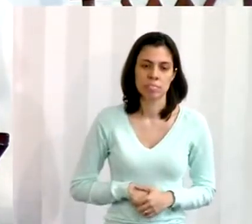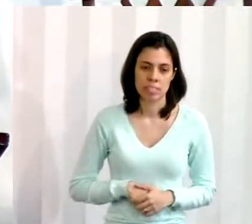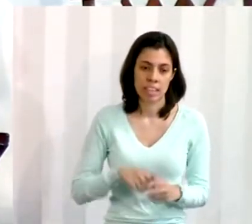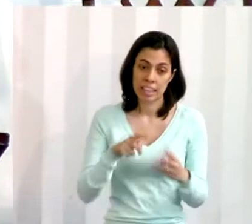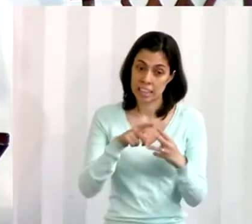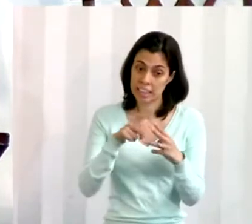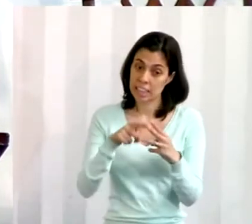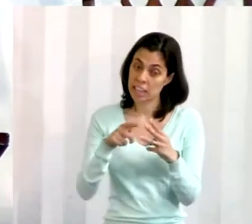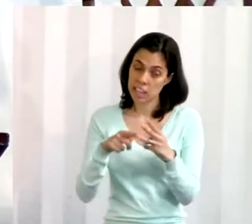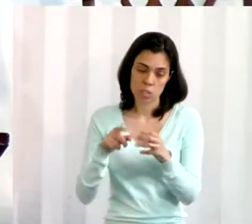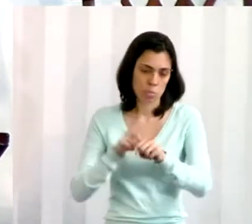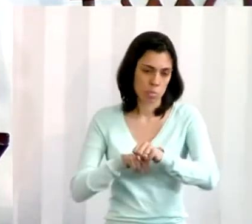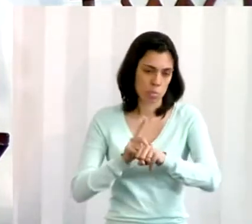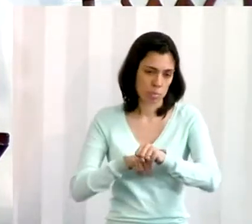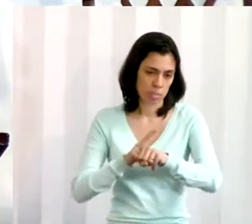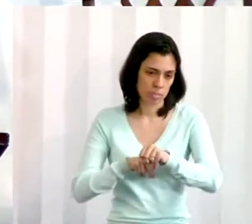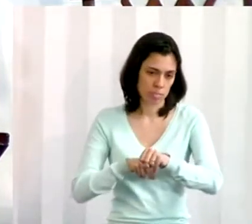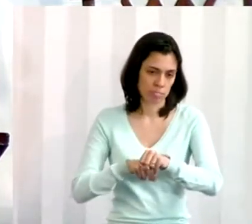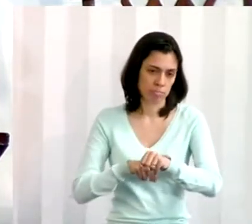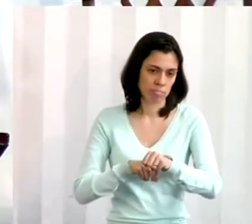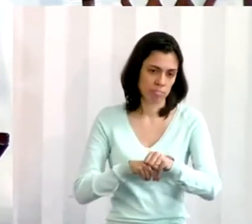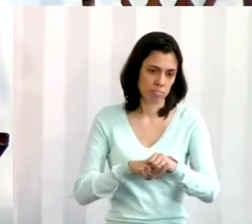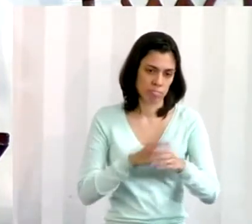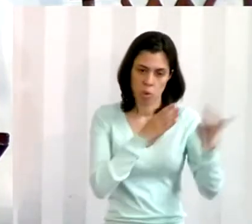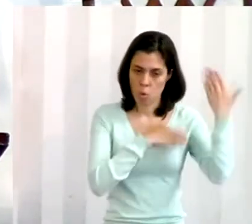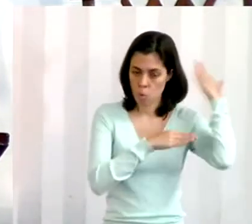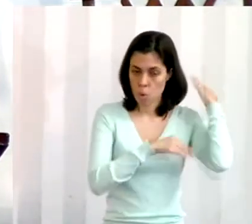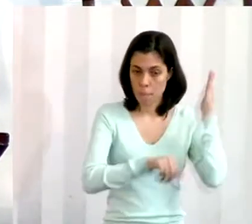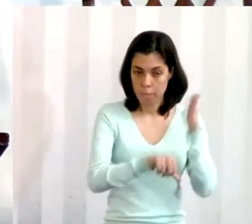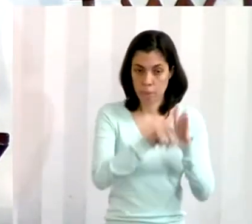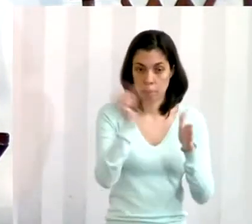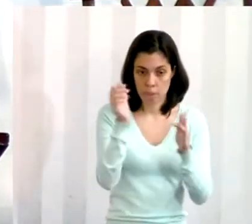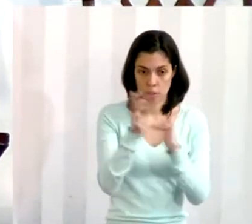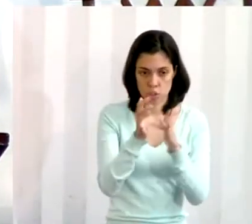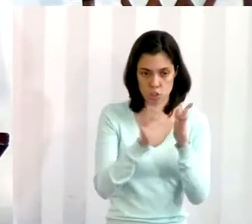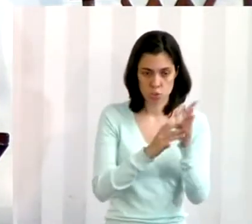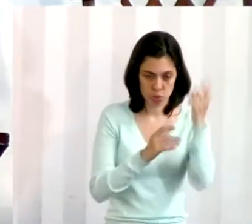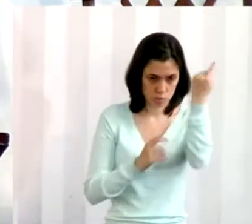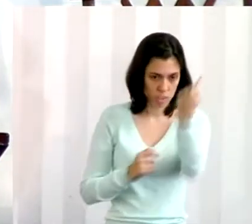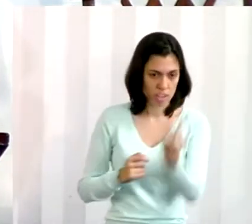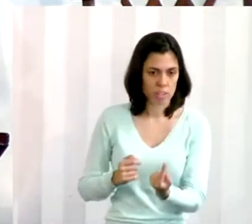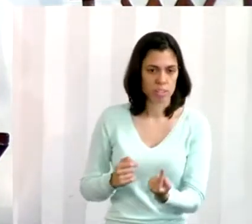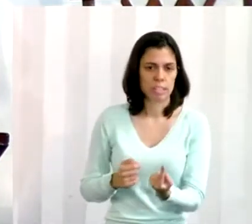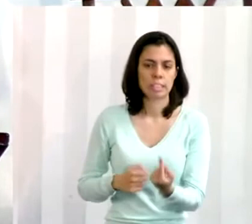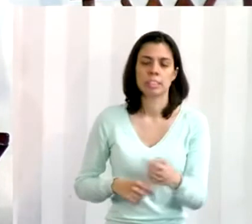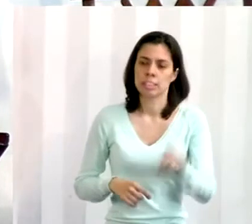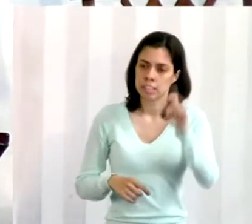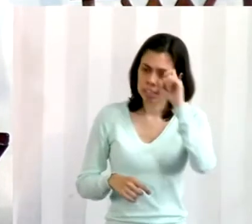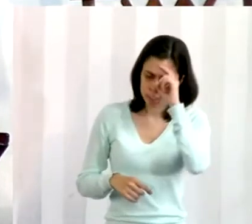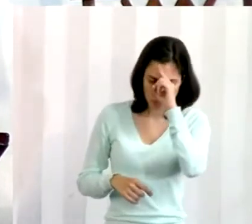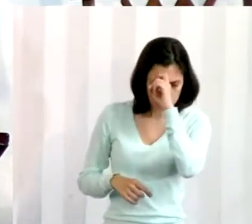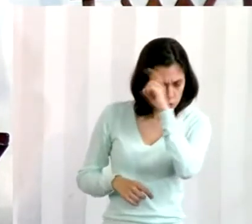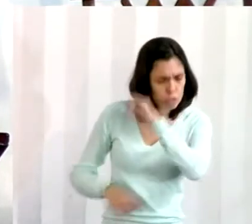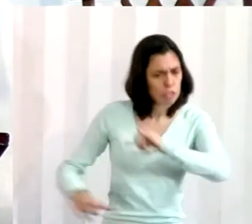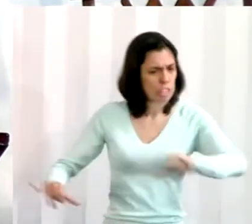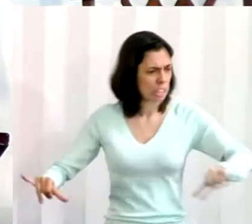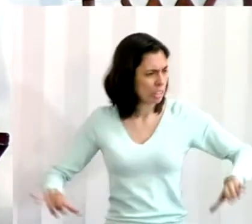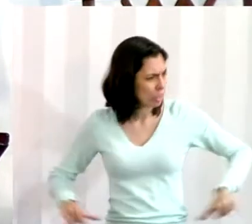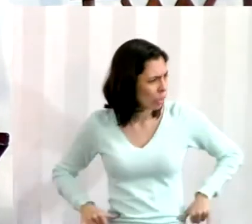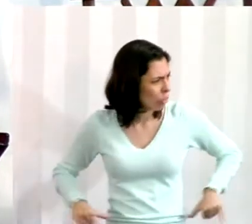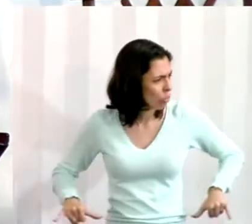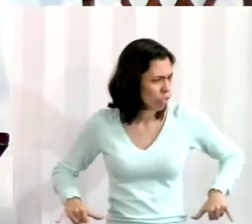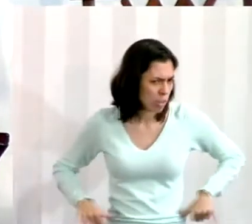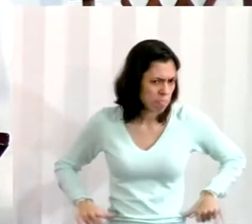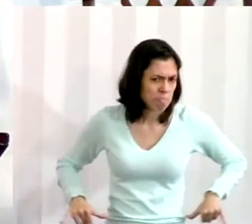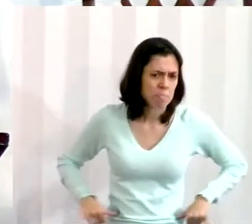tempo de tempo de lutas, tempo de sofrimento, tempo de frieza, mais do